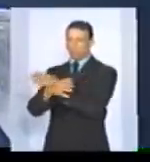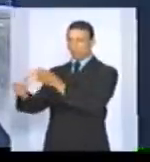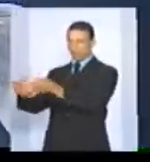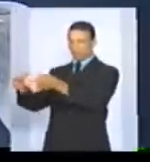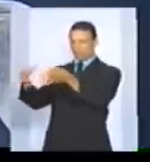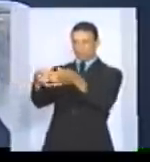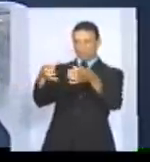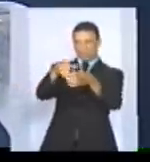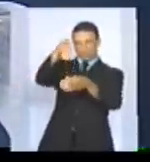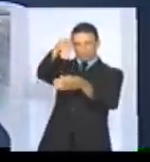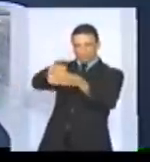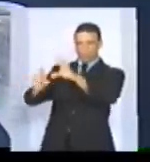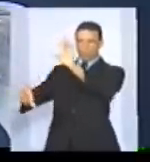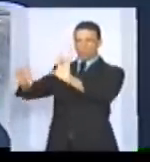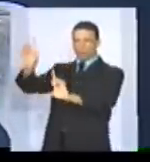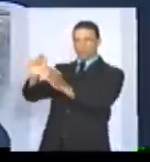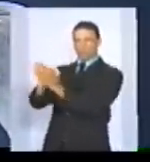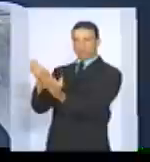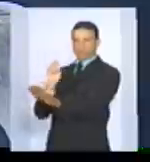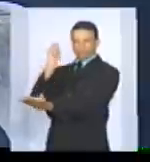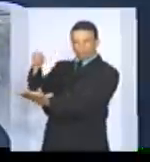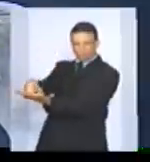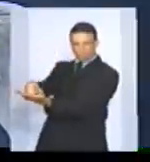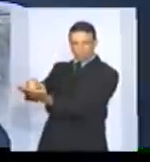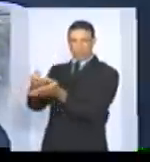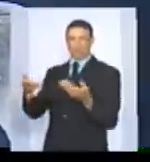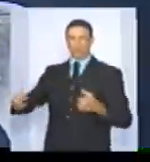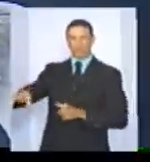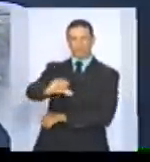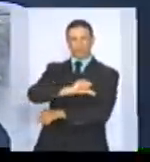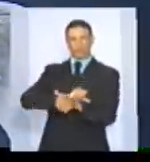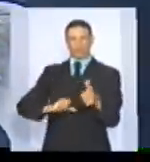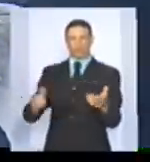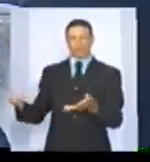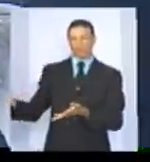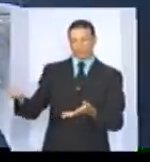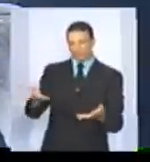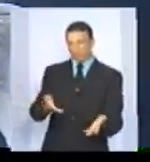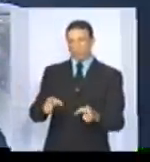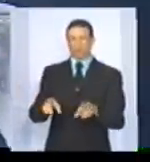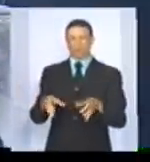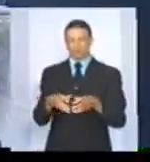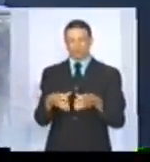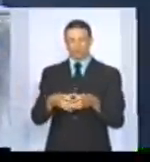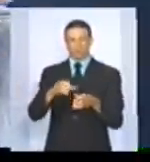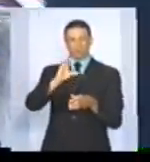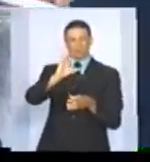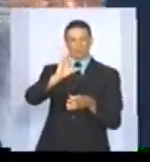por assinatura. Assim eu passo a fundamentar. O SEAC,